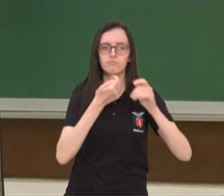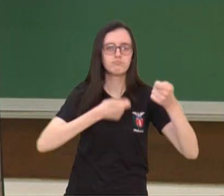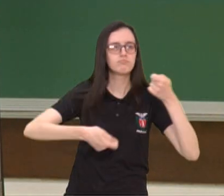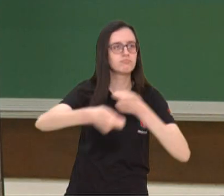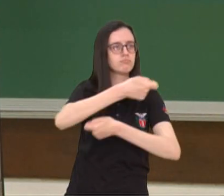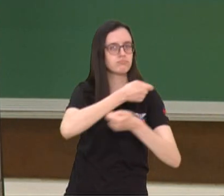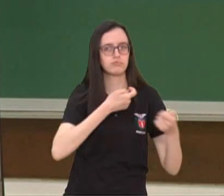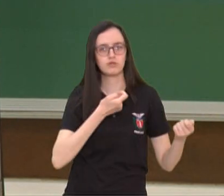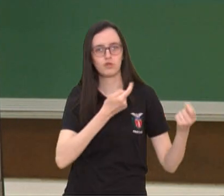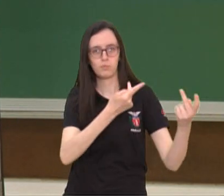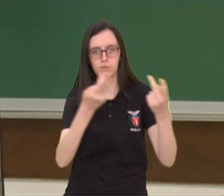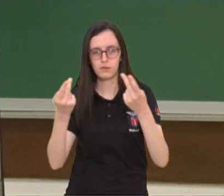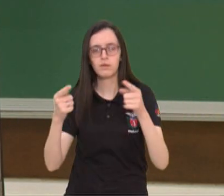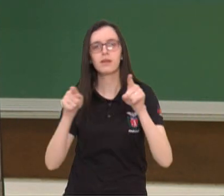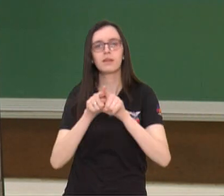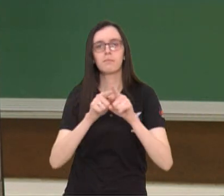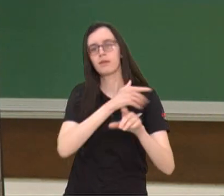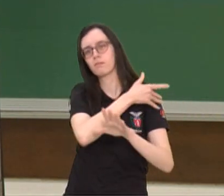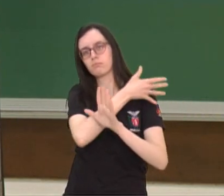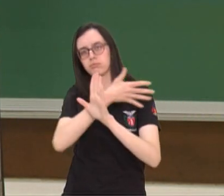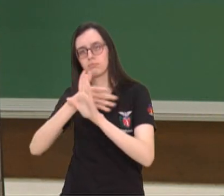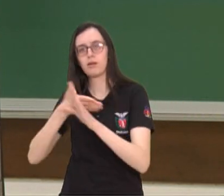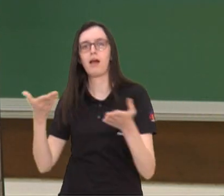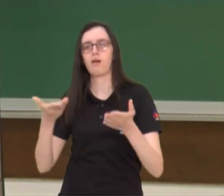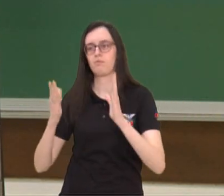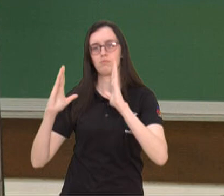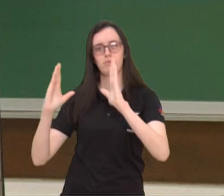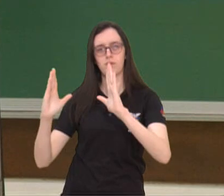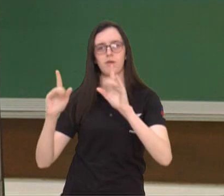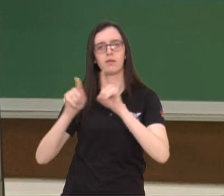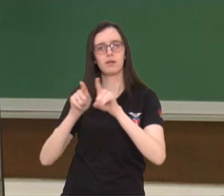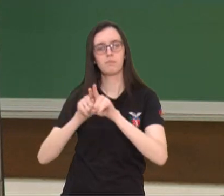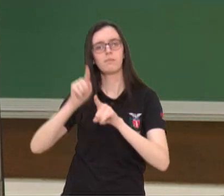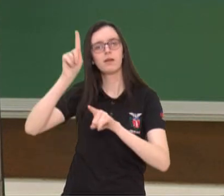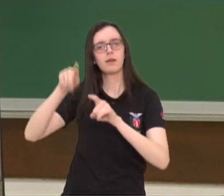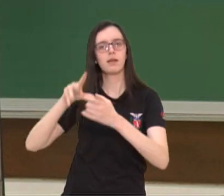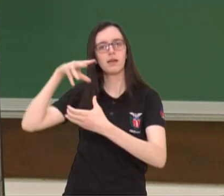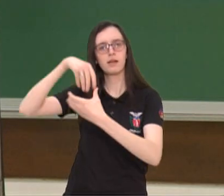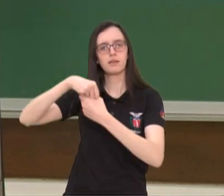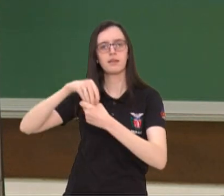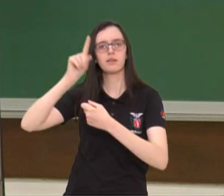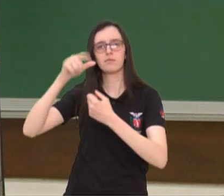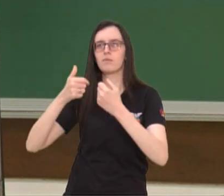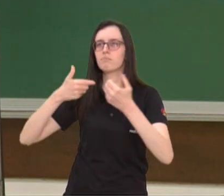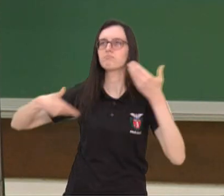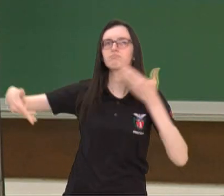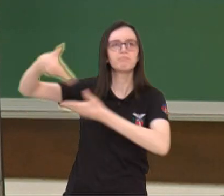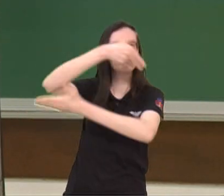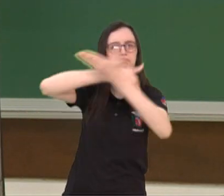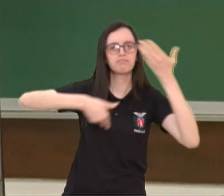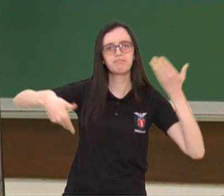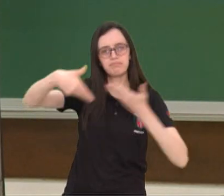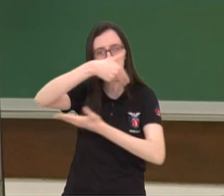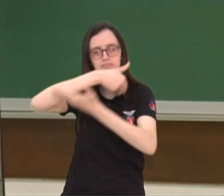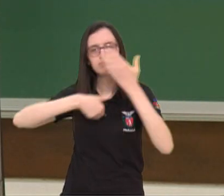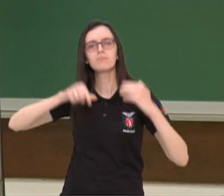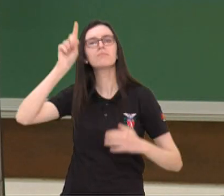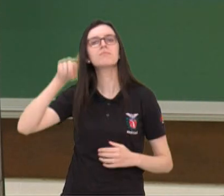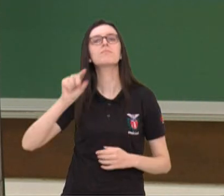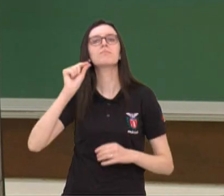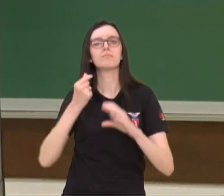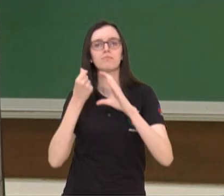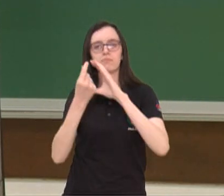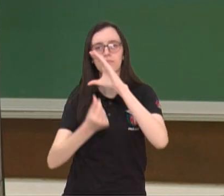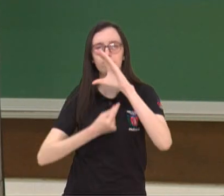comercial até a atual fase aí dentro da globalização, que é o